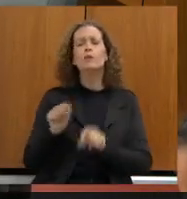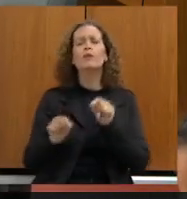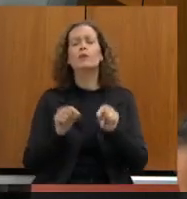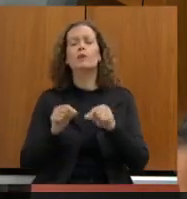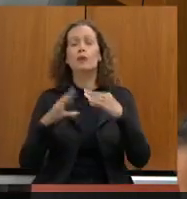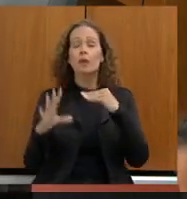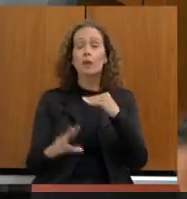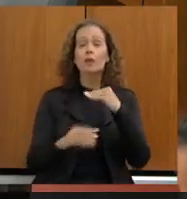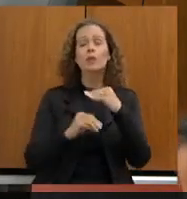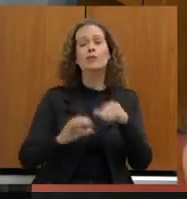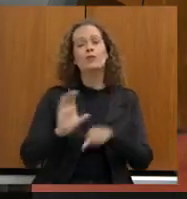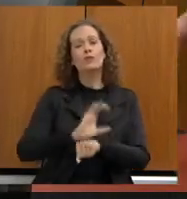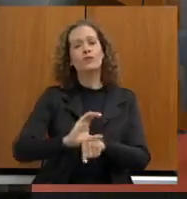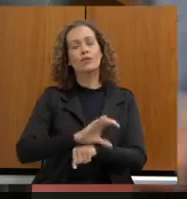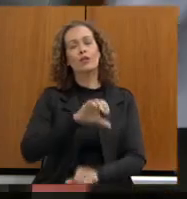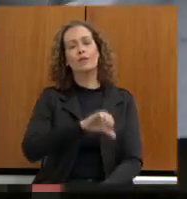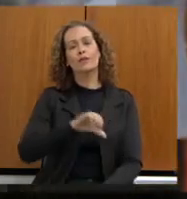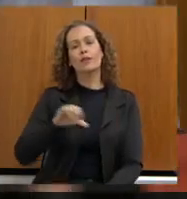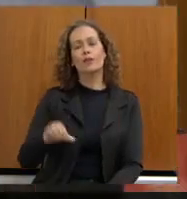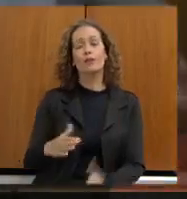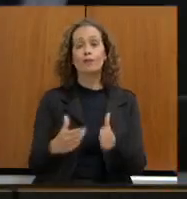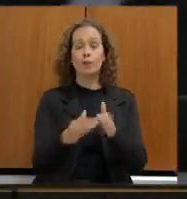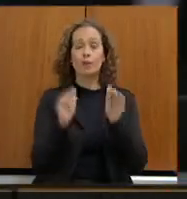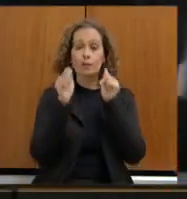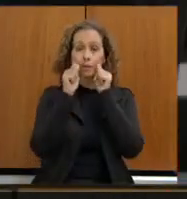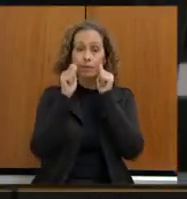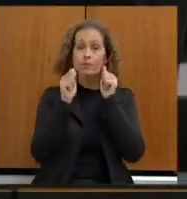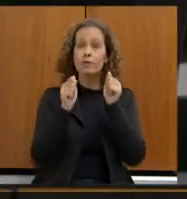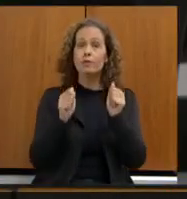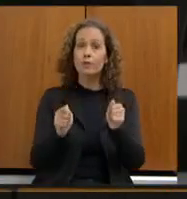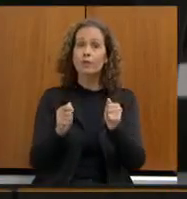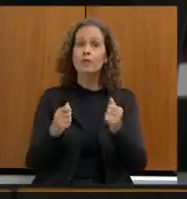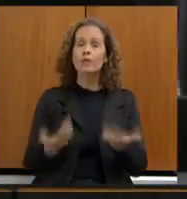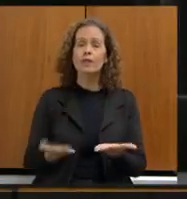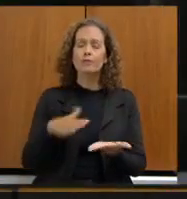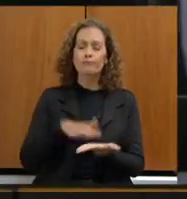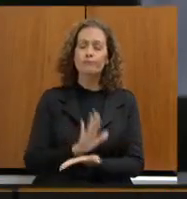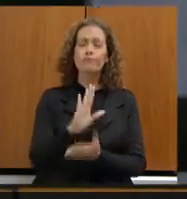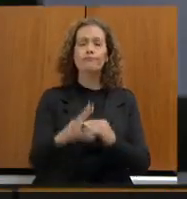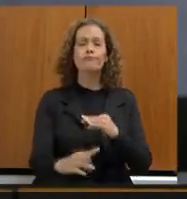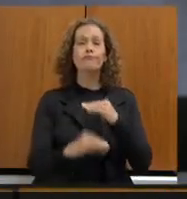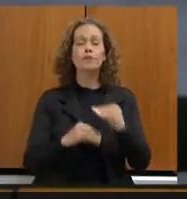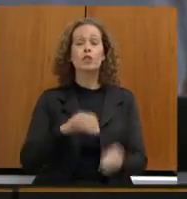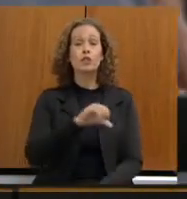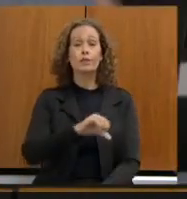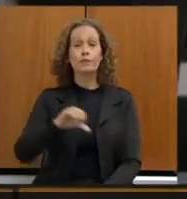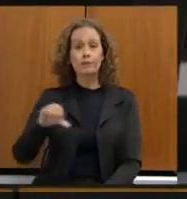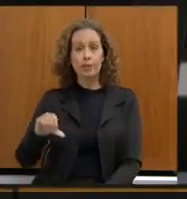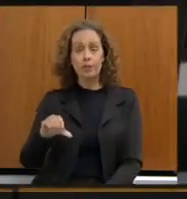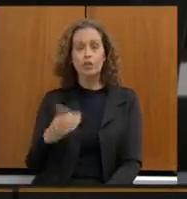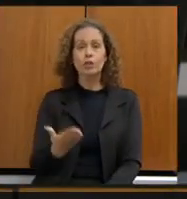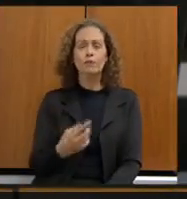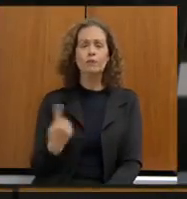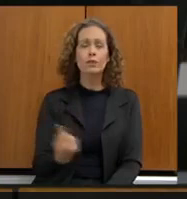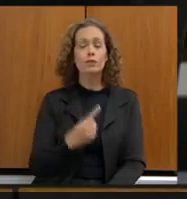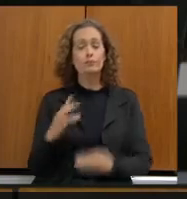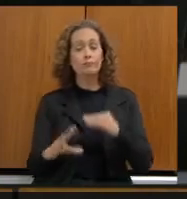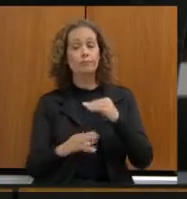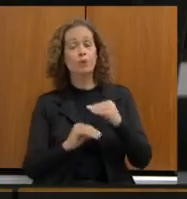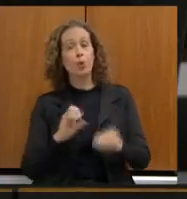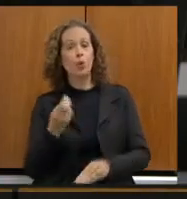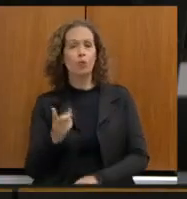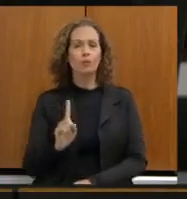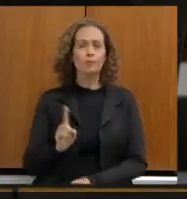a emenda condicional 99 peço assessoria que faça a impressão da emenda condicional 99 para fazer o reparo ou